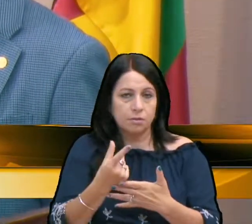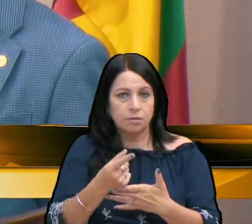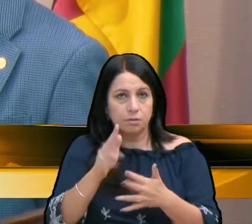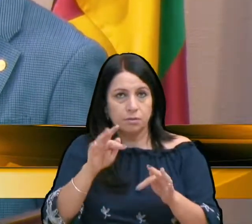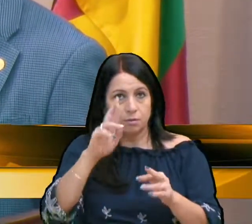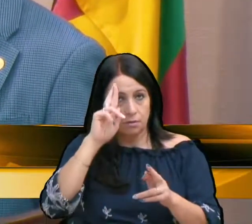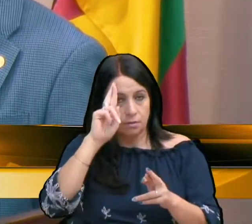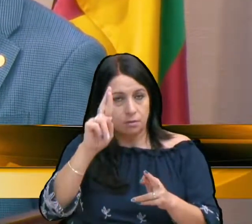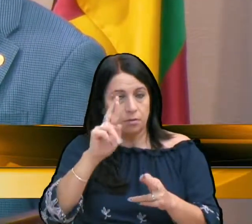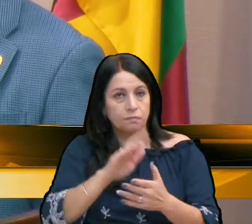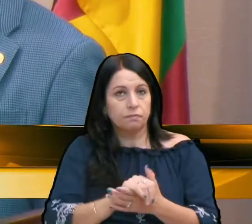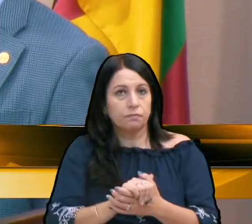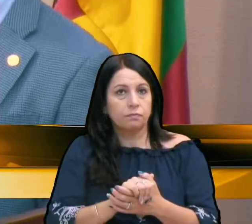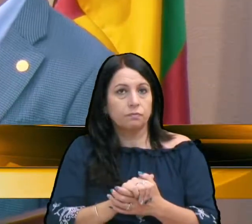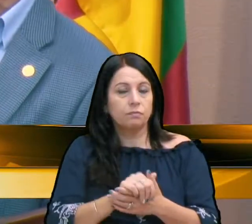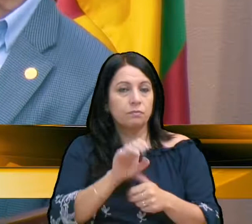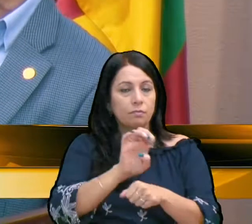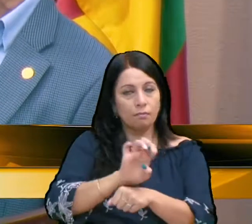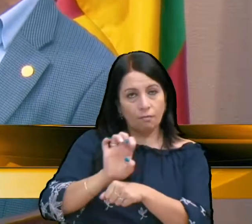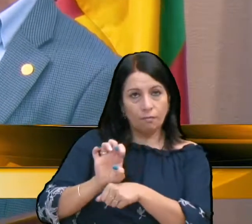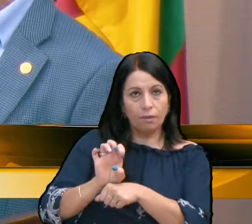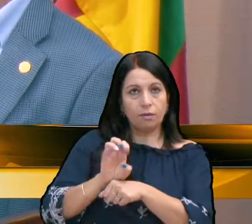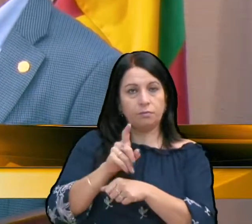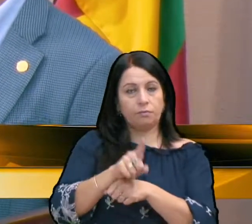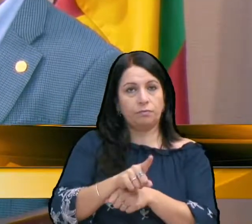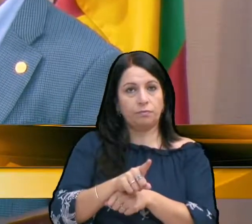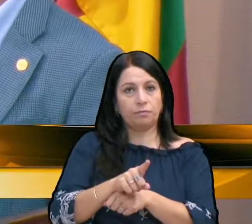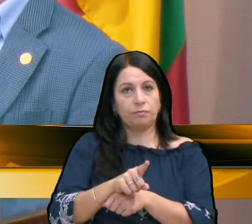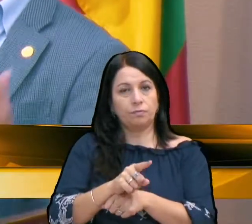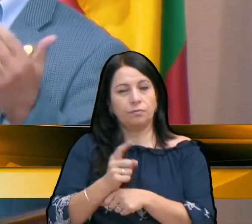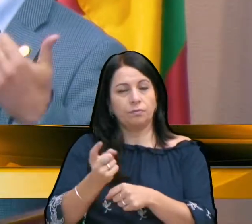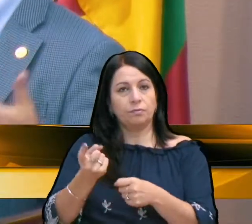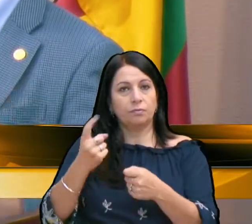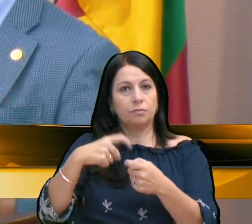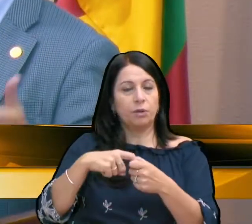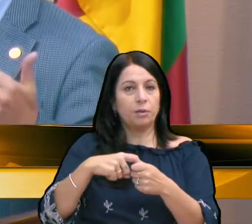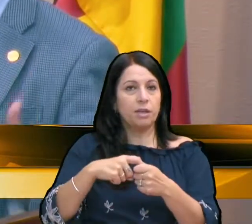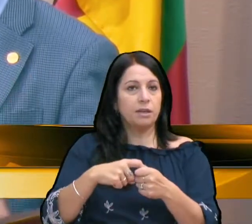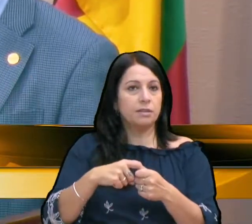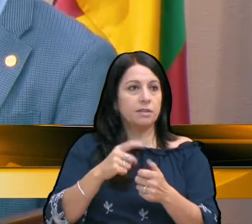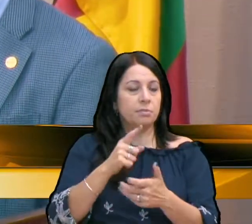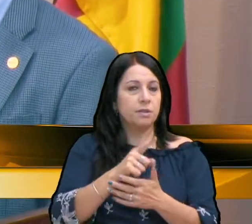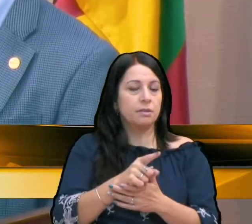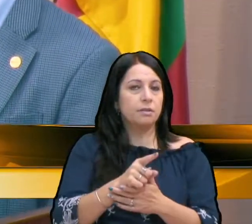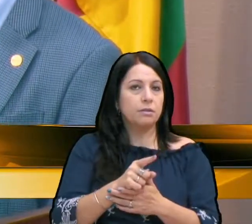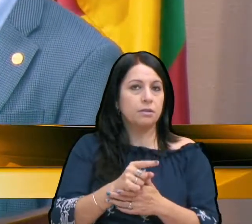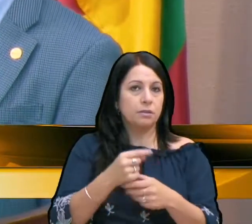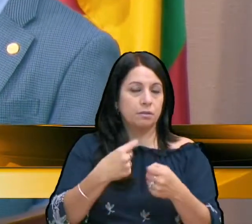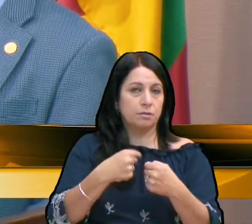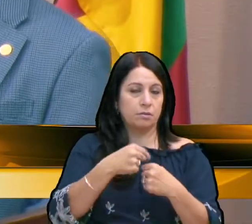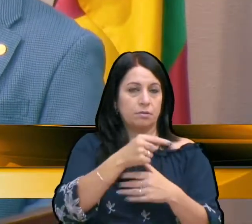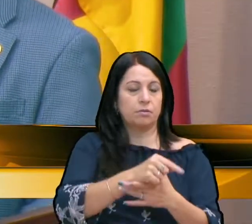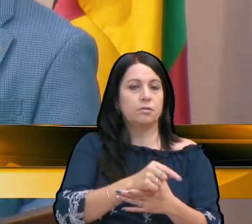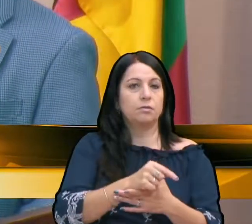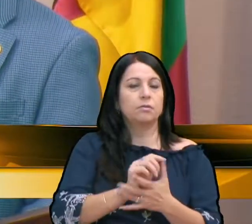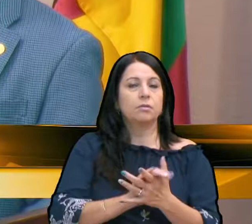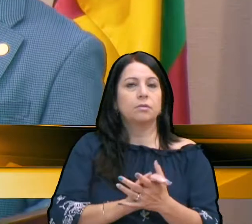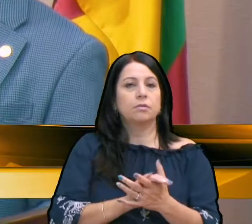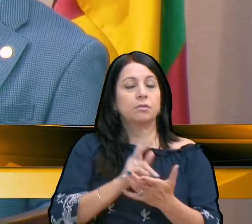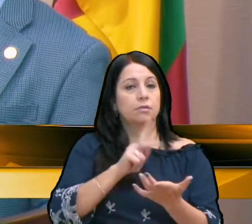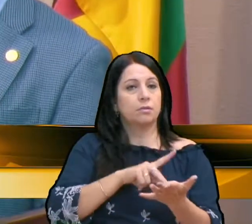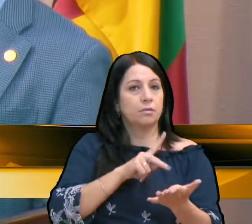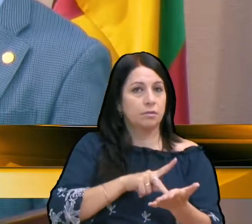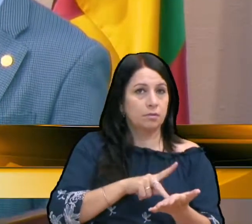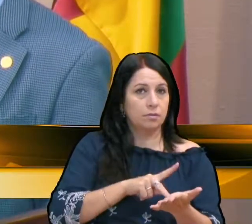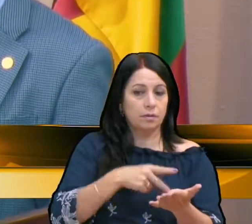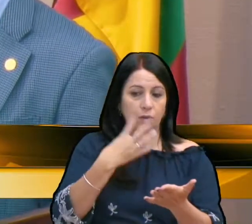direção das escolas estaduais e que retornem para o ensino municipal, para o município, quando, na verdade,